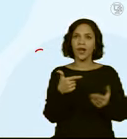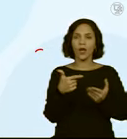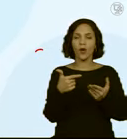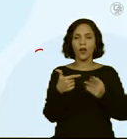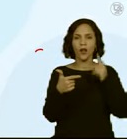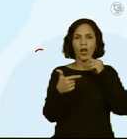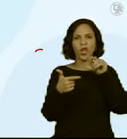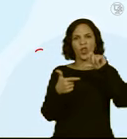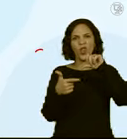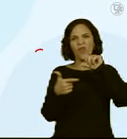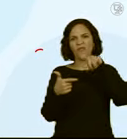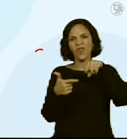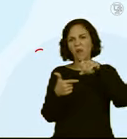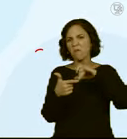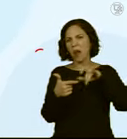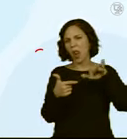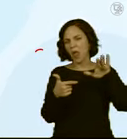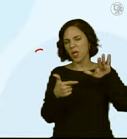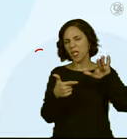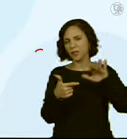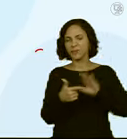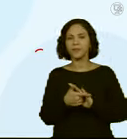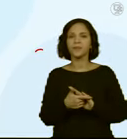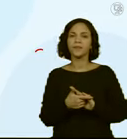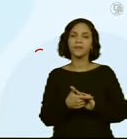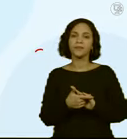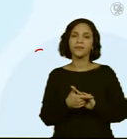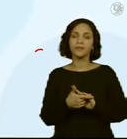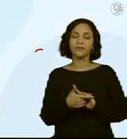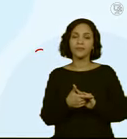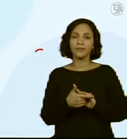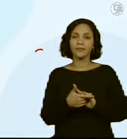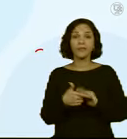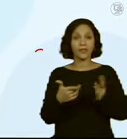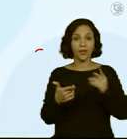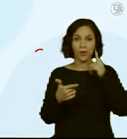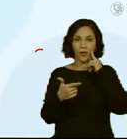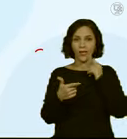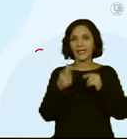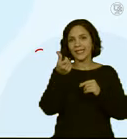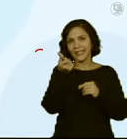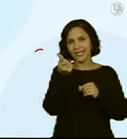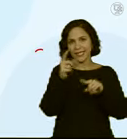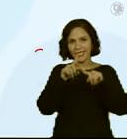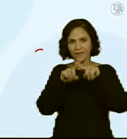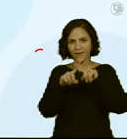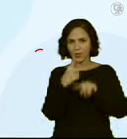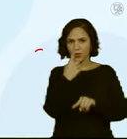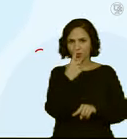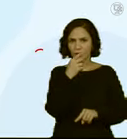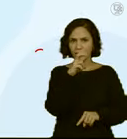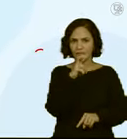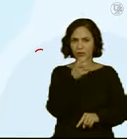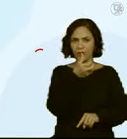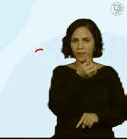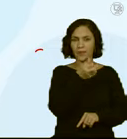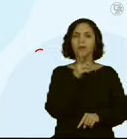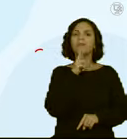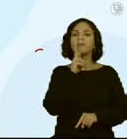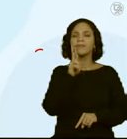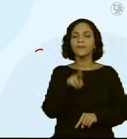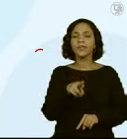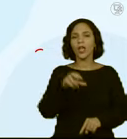nove e alguma coisa nove meses e alguma coisa né então seis vezes 156 vai